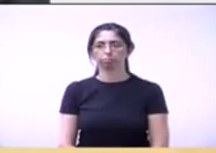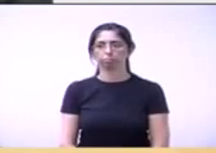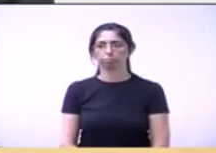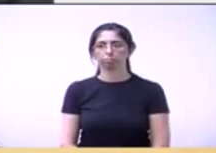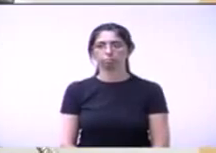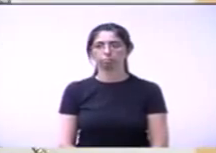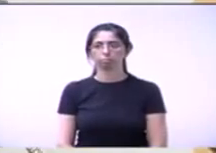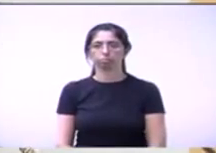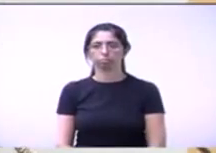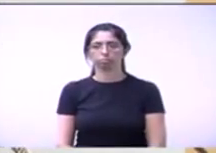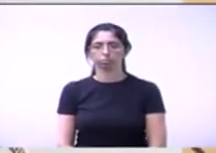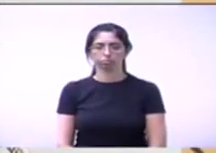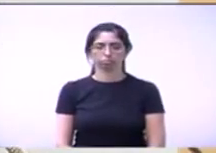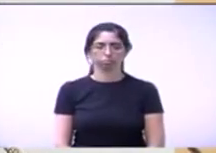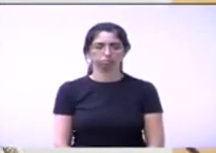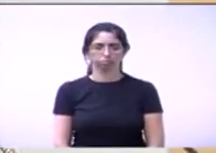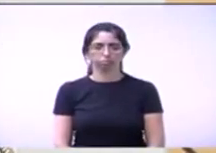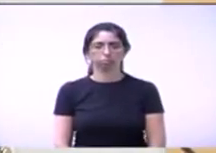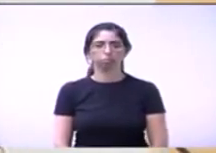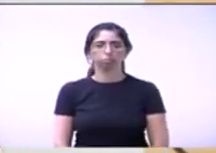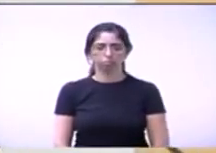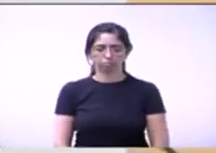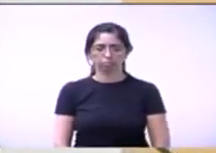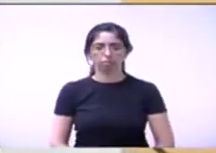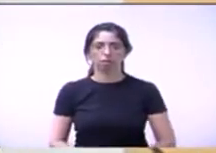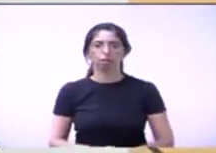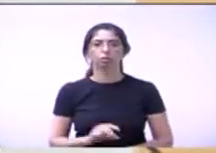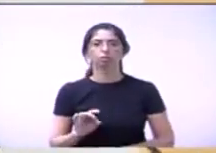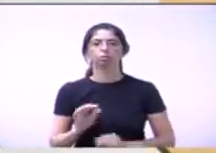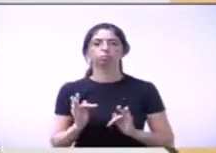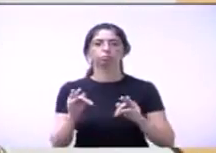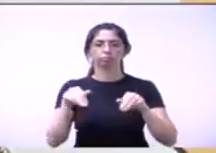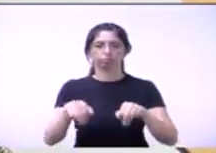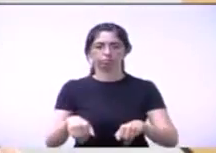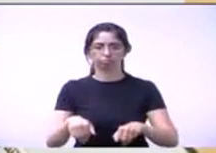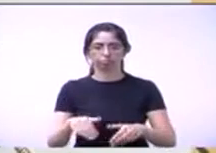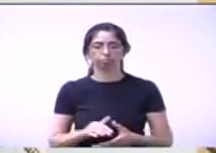Senhor presidente, população, só para finalizar,